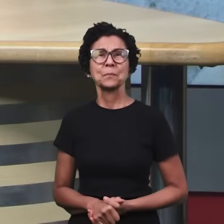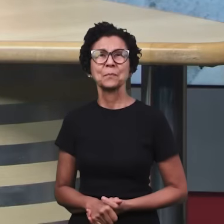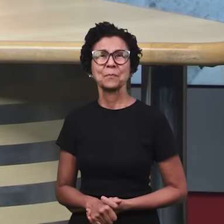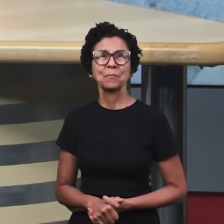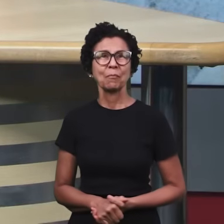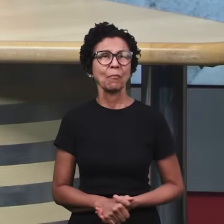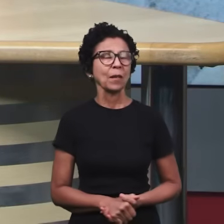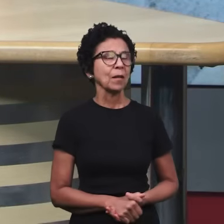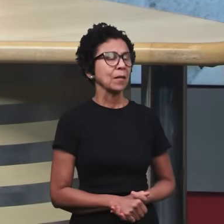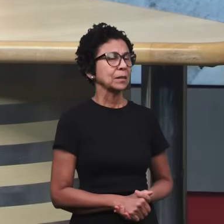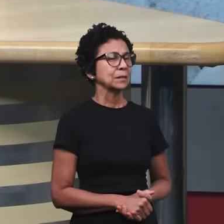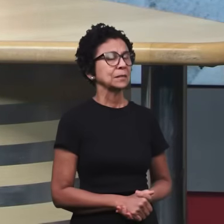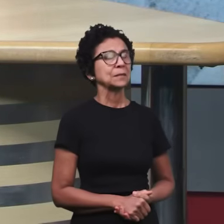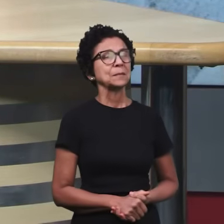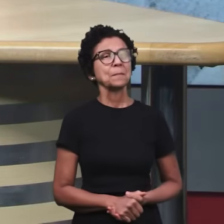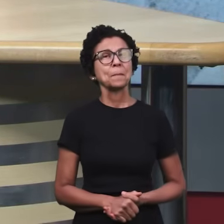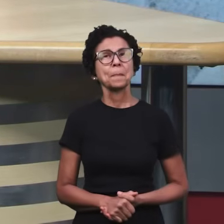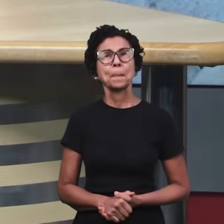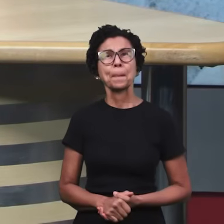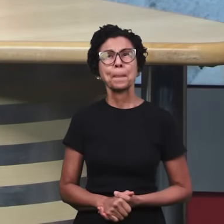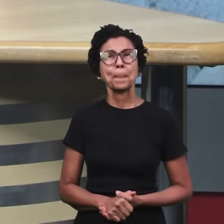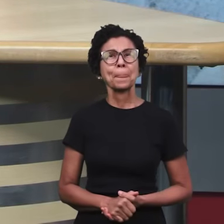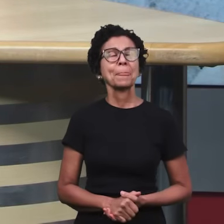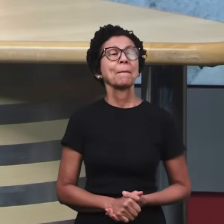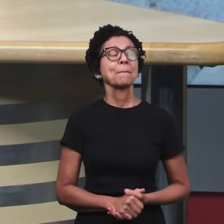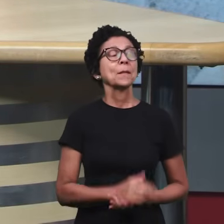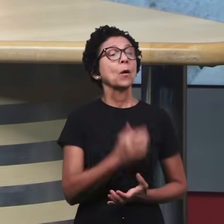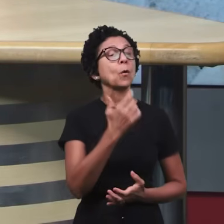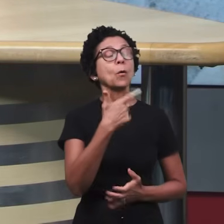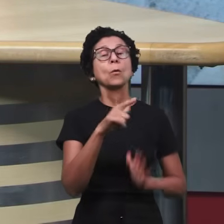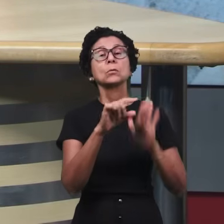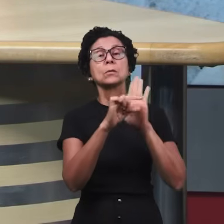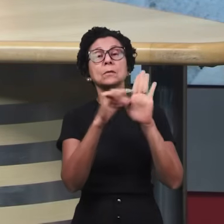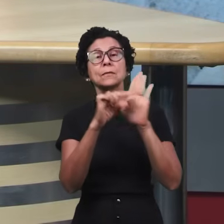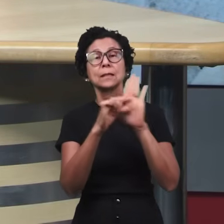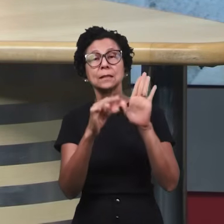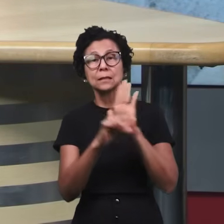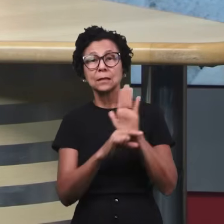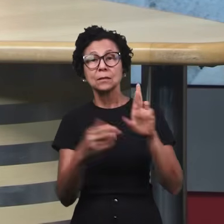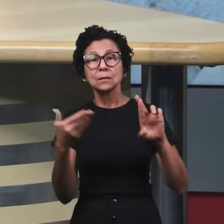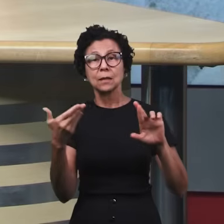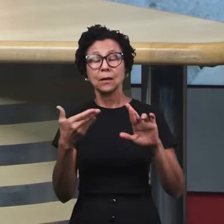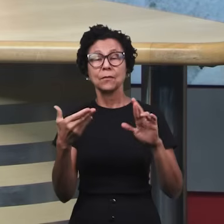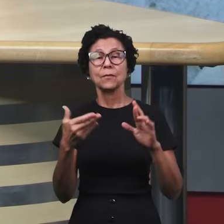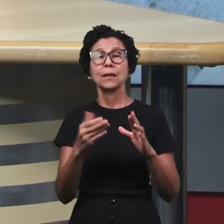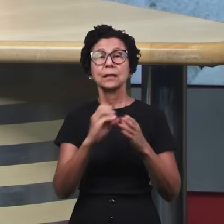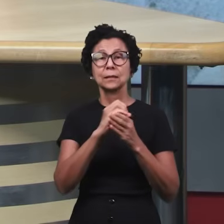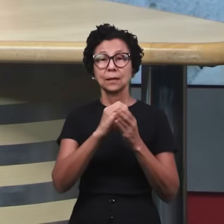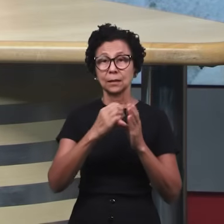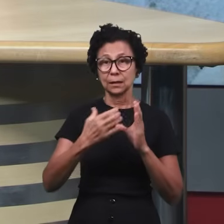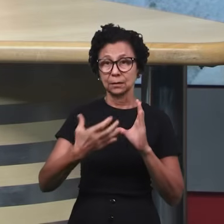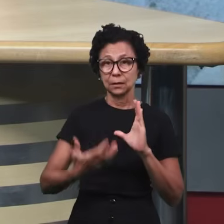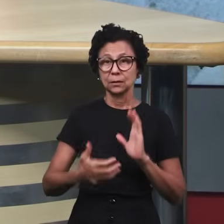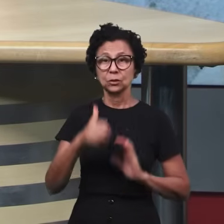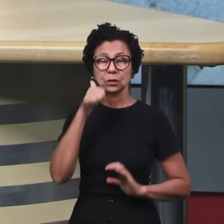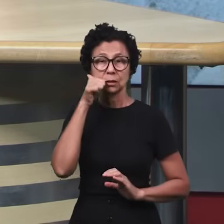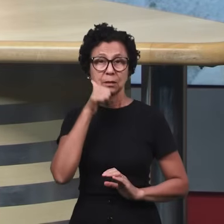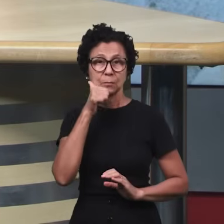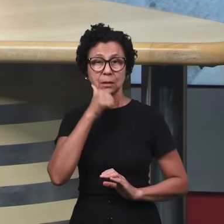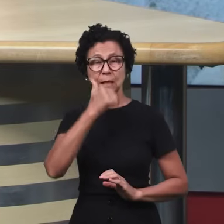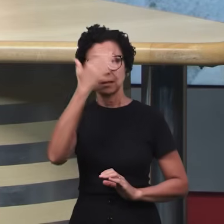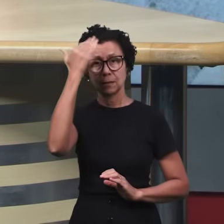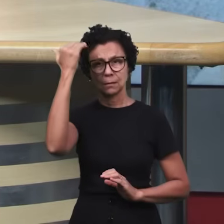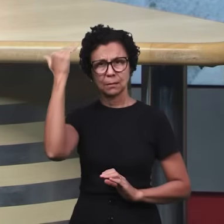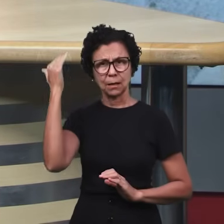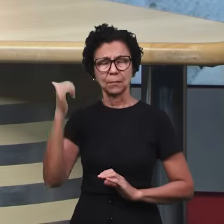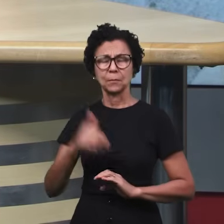hoje nós vamos analisar outros blocos de versículos sobre a mulher virtuosa, os versículos 13,